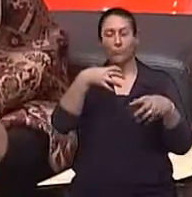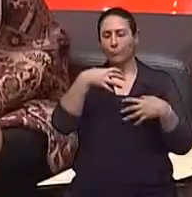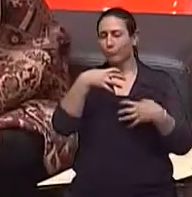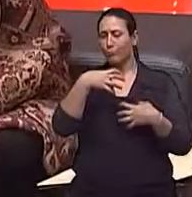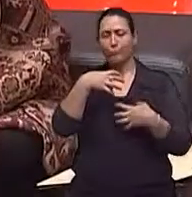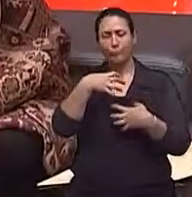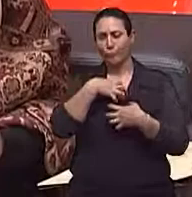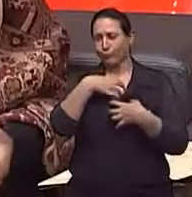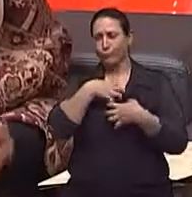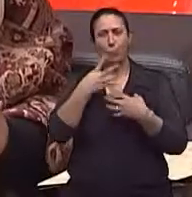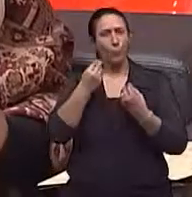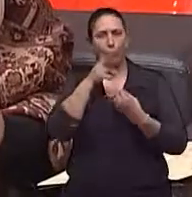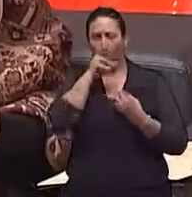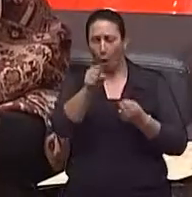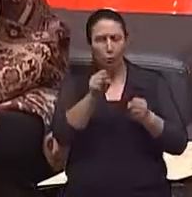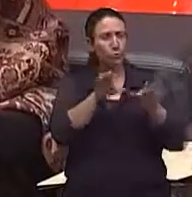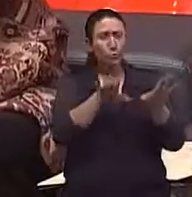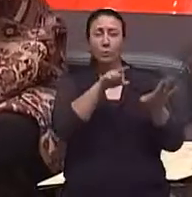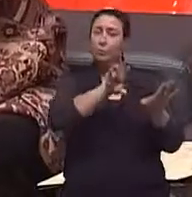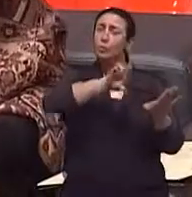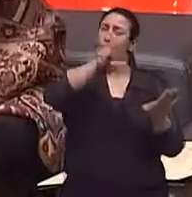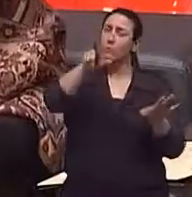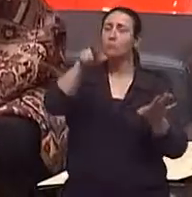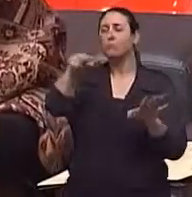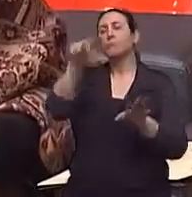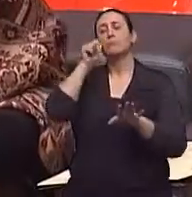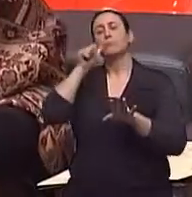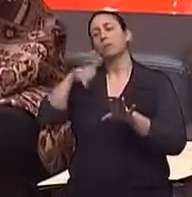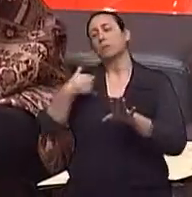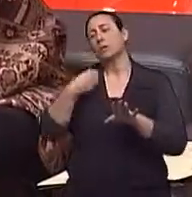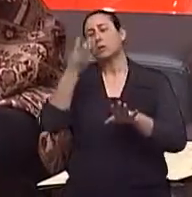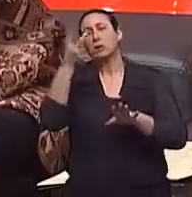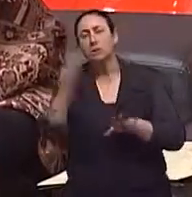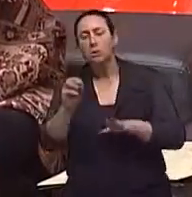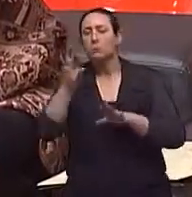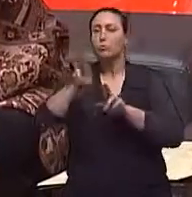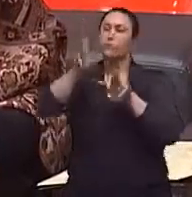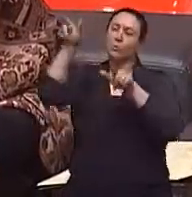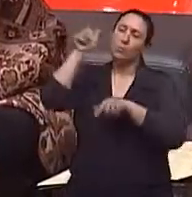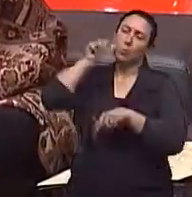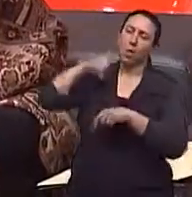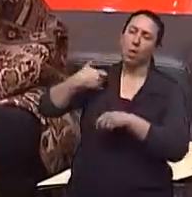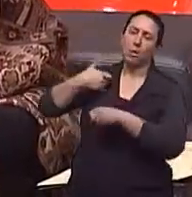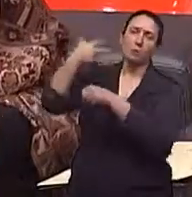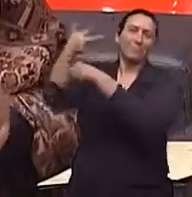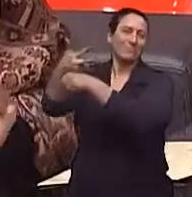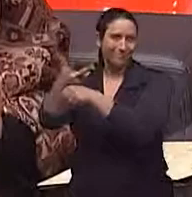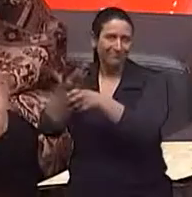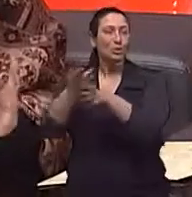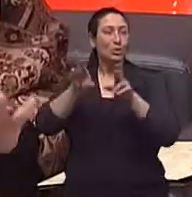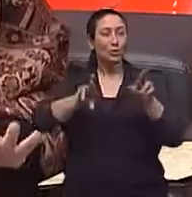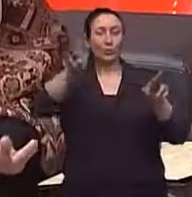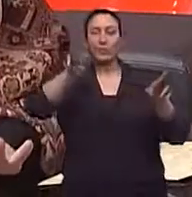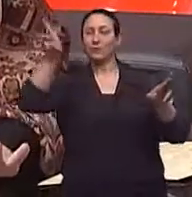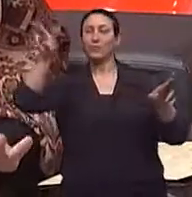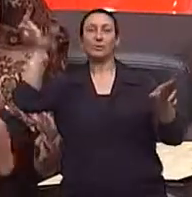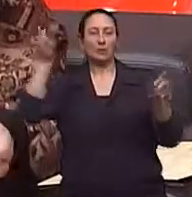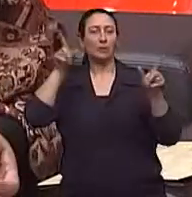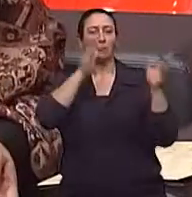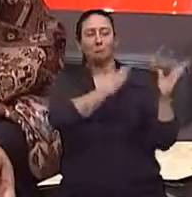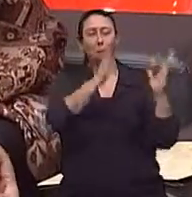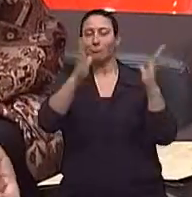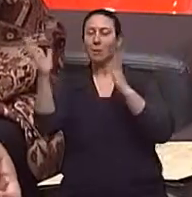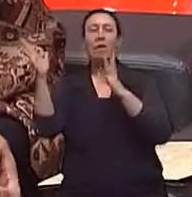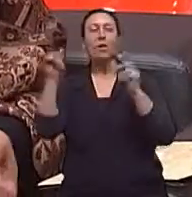também bastante forte diferente das mulheres de meia-idade diferente das mulheres idosas não é porque existe toda uma intersecção